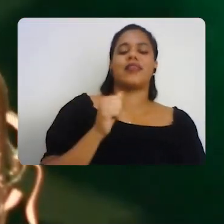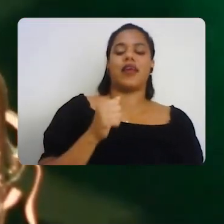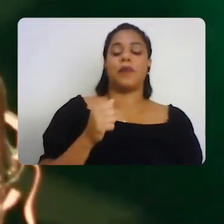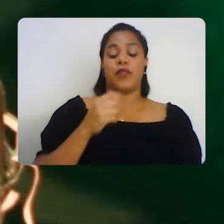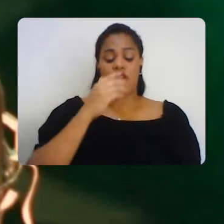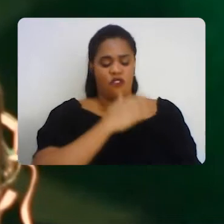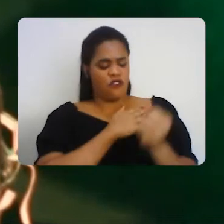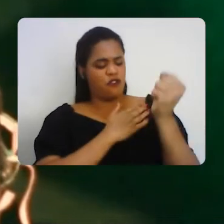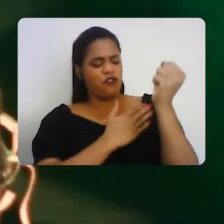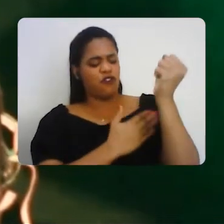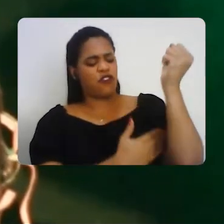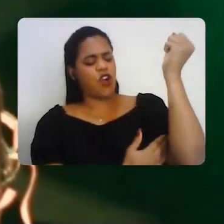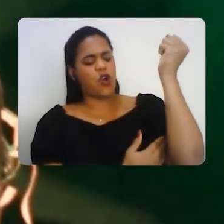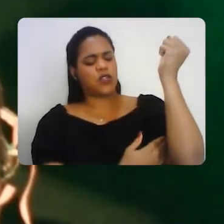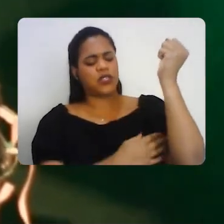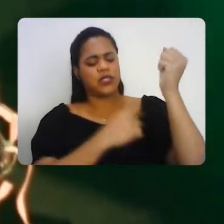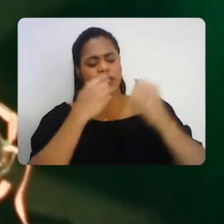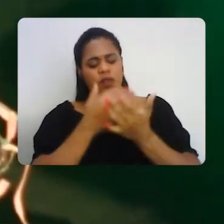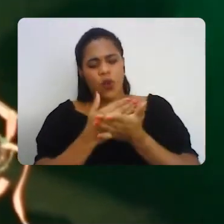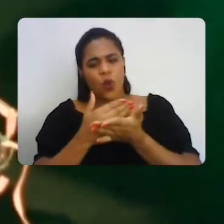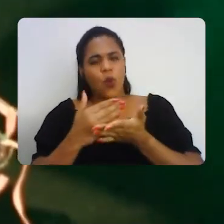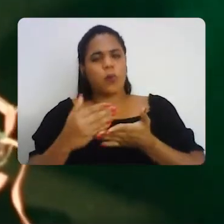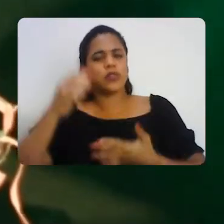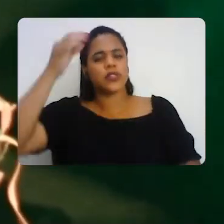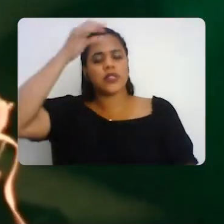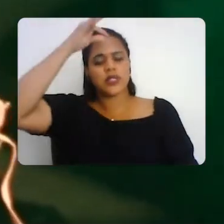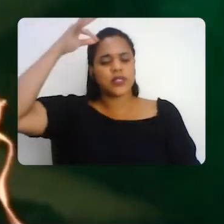força nasce no espírito.